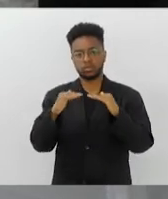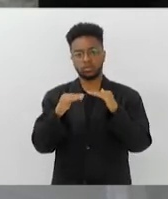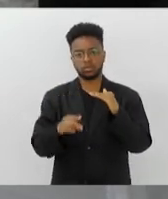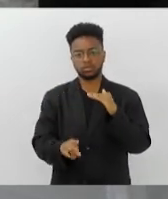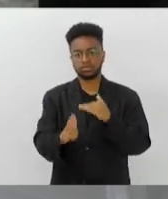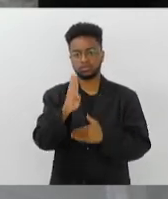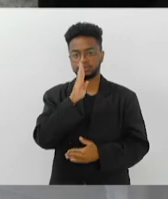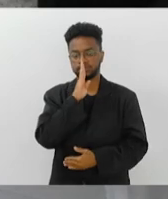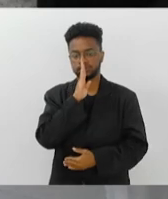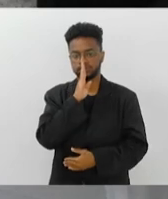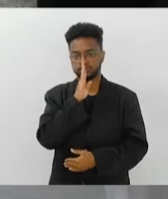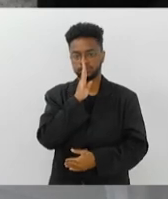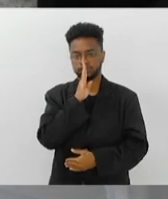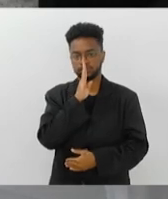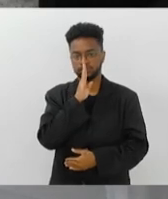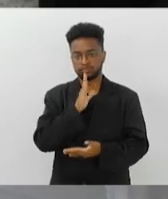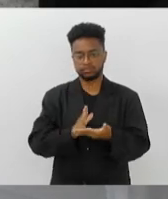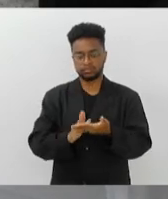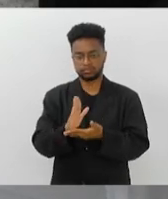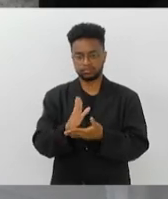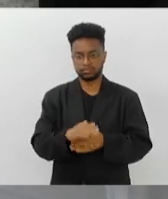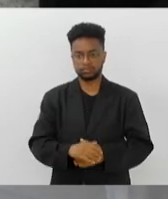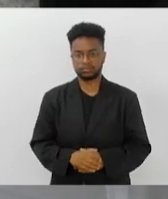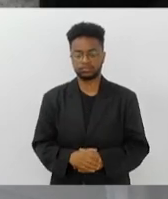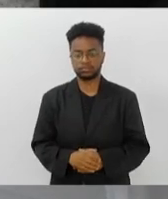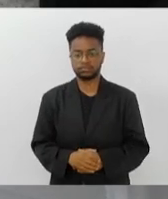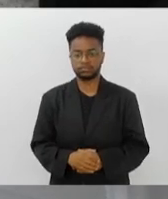aprovam, permaneçam como estão. Aprovado.